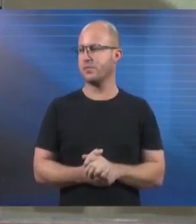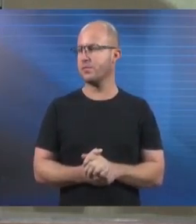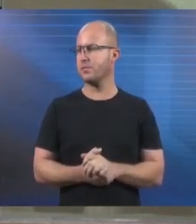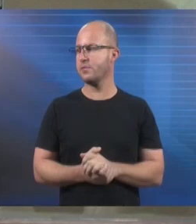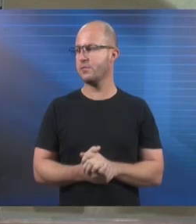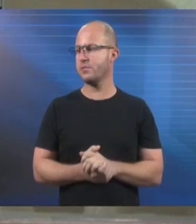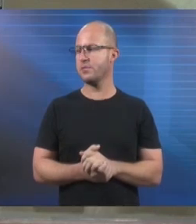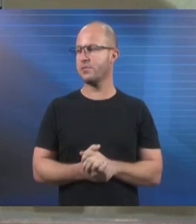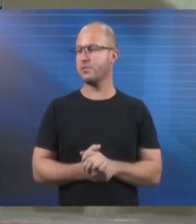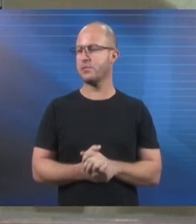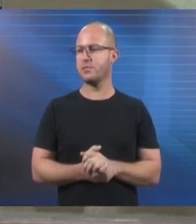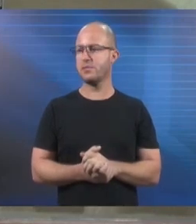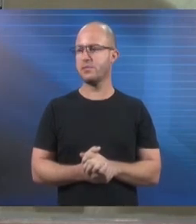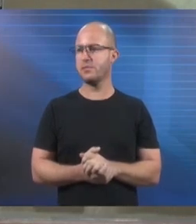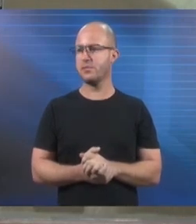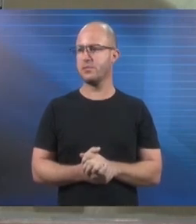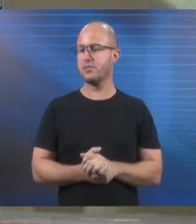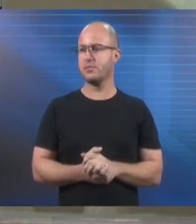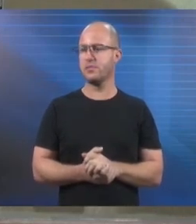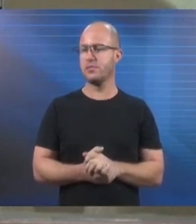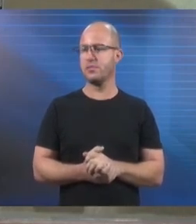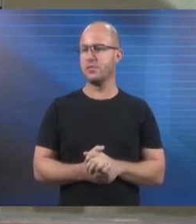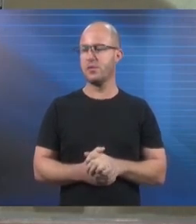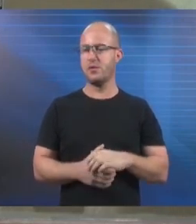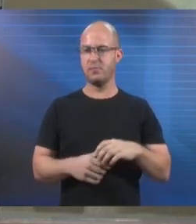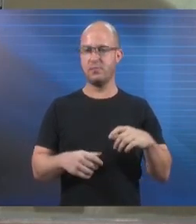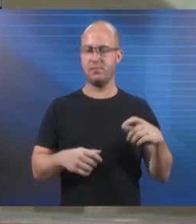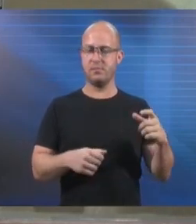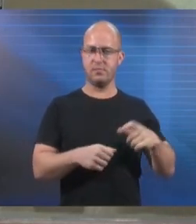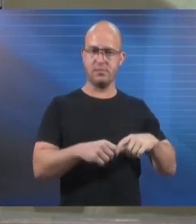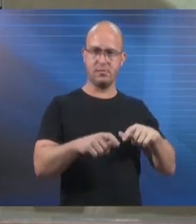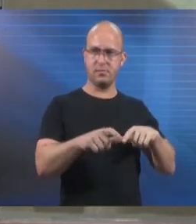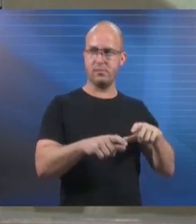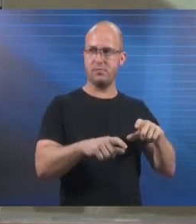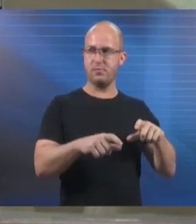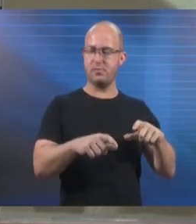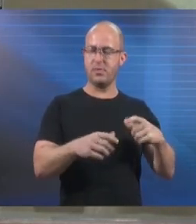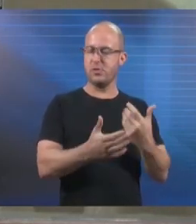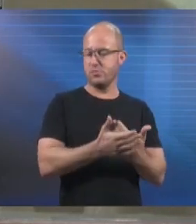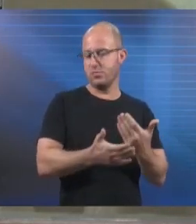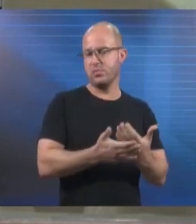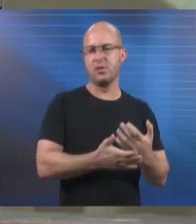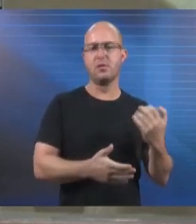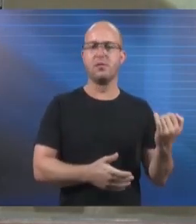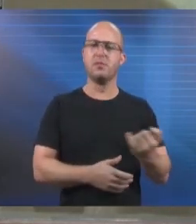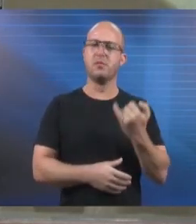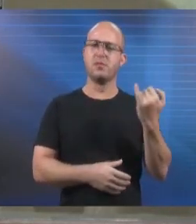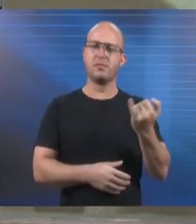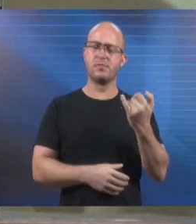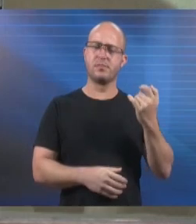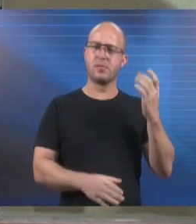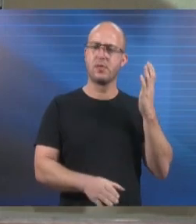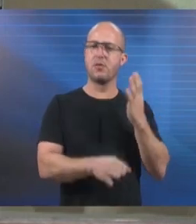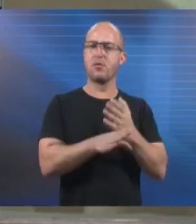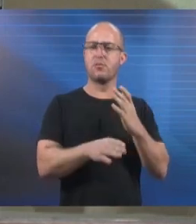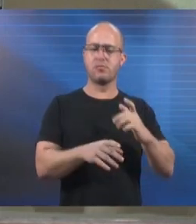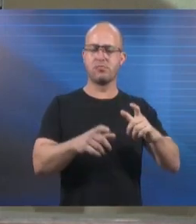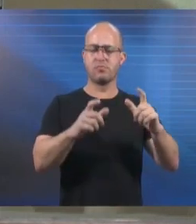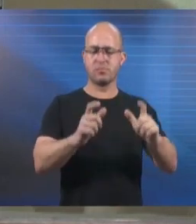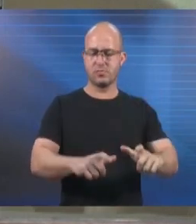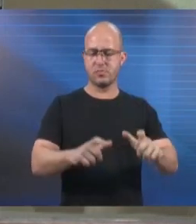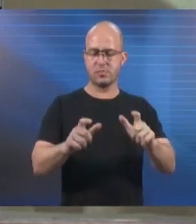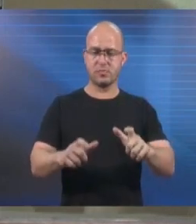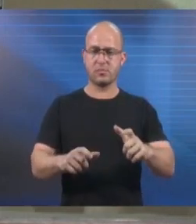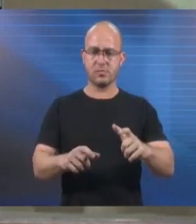moradores e afetados as as atividades agrícolas Esse estudo é essencial para encontrar os melhores locais para os